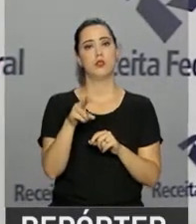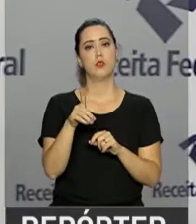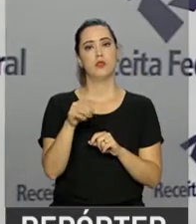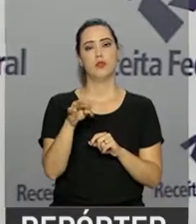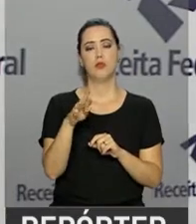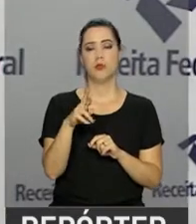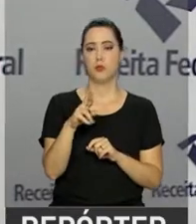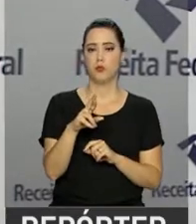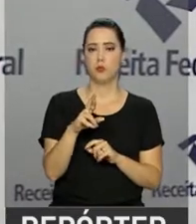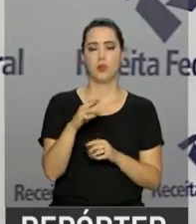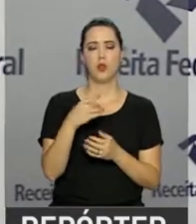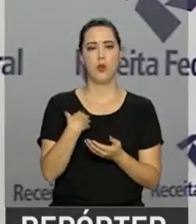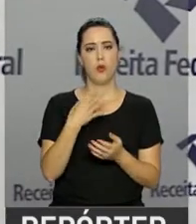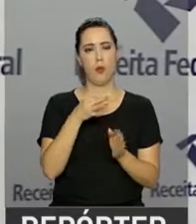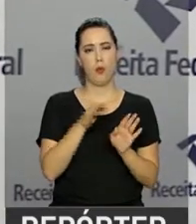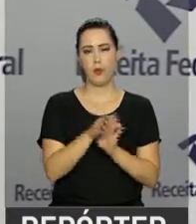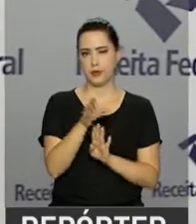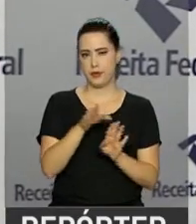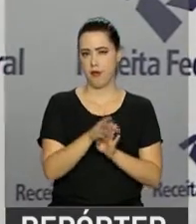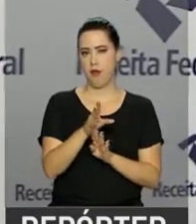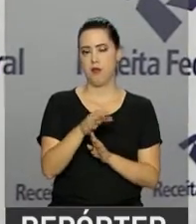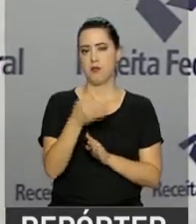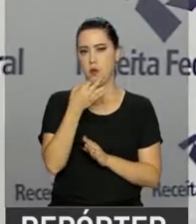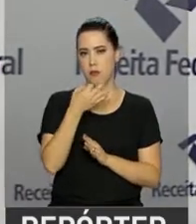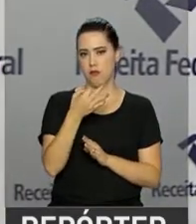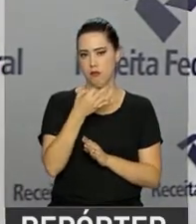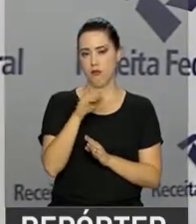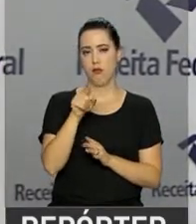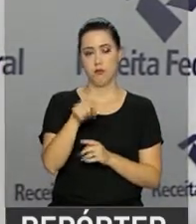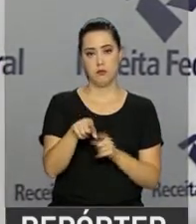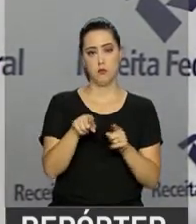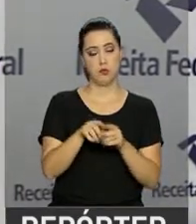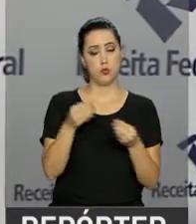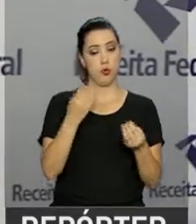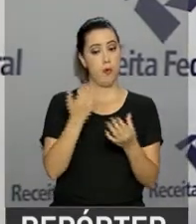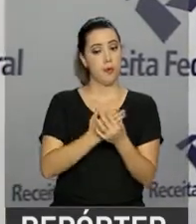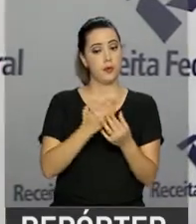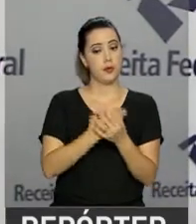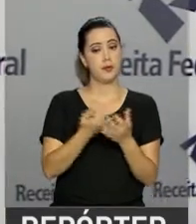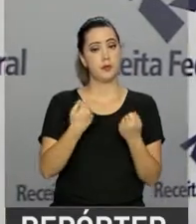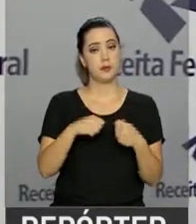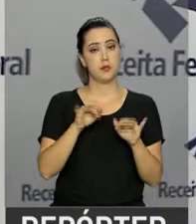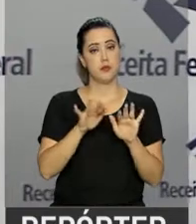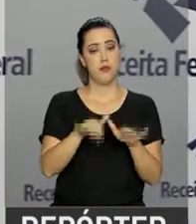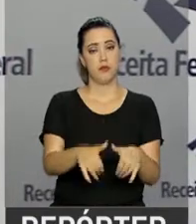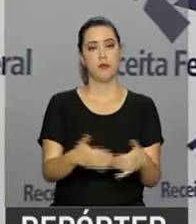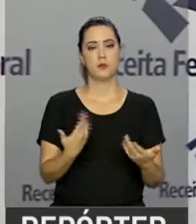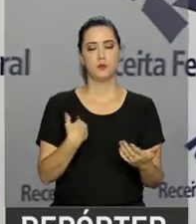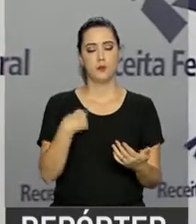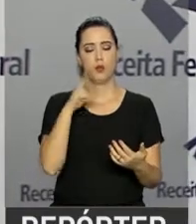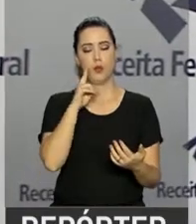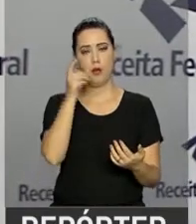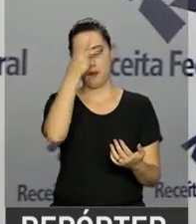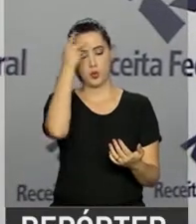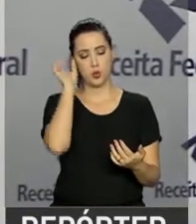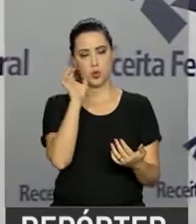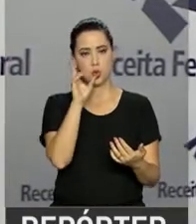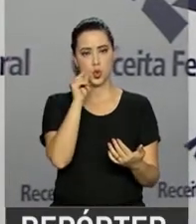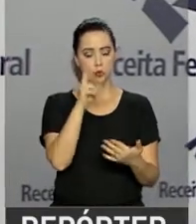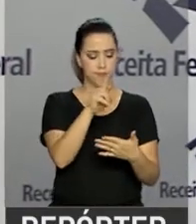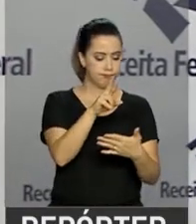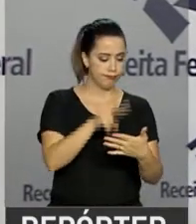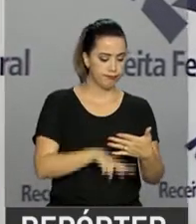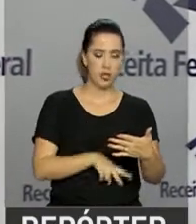sugerir essa decisão não é pra protetor essa decisão vai ser submetida ao crivo do auditor para ver se ela está